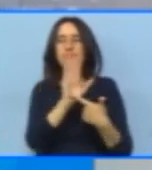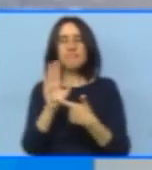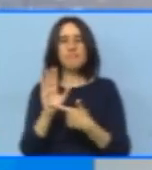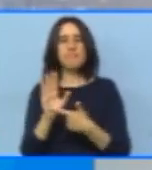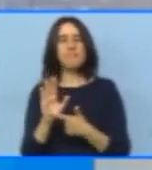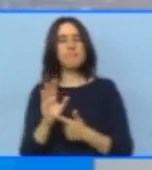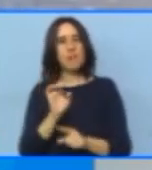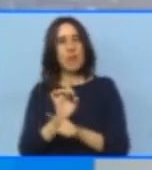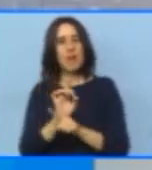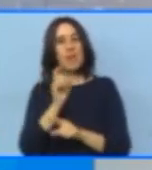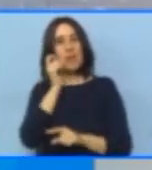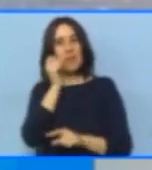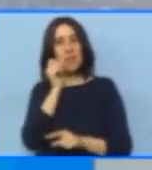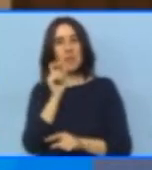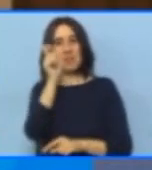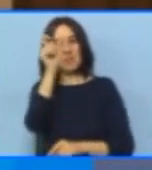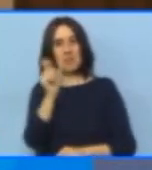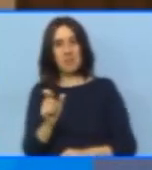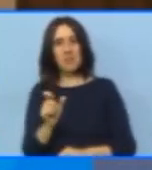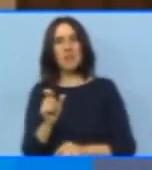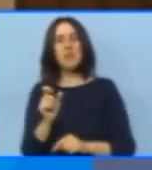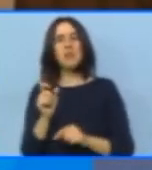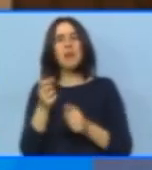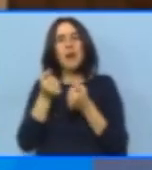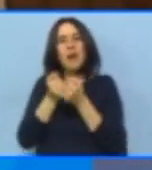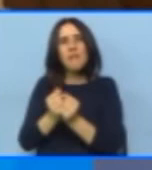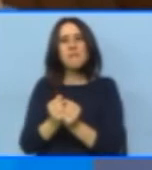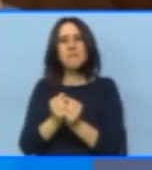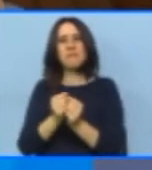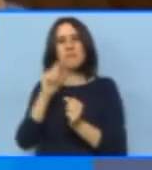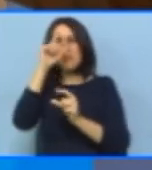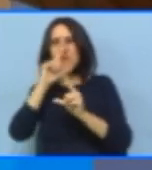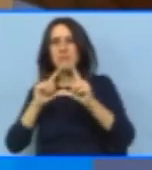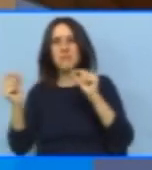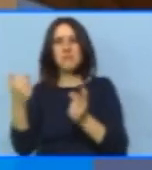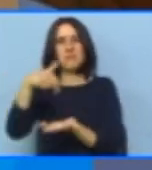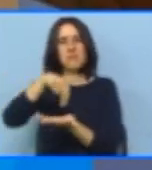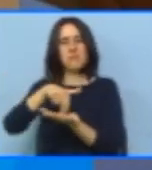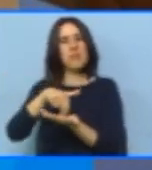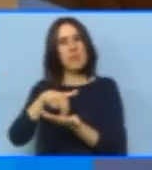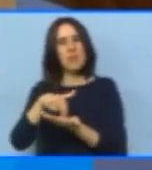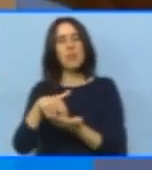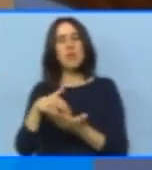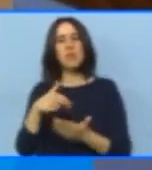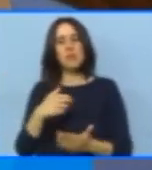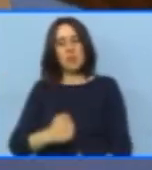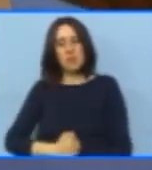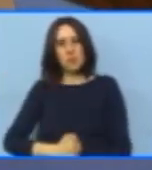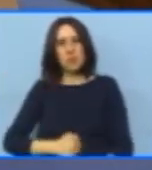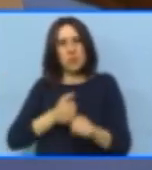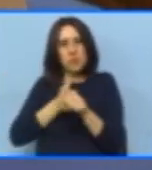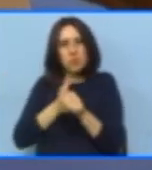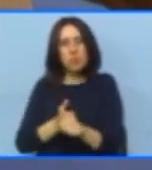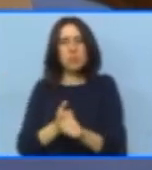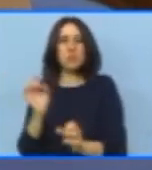da passagem dele pelas outras periferias que ele quer valorizar, trazer para o coração do catolicismo, que ainda é a